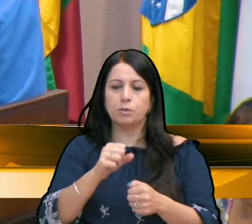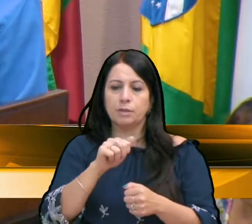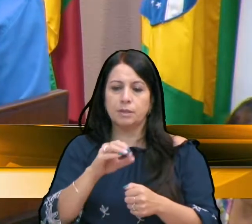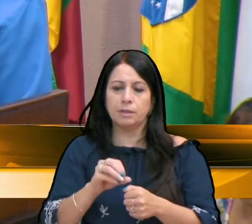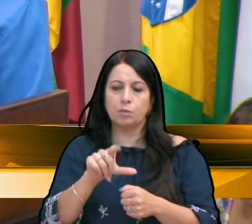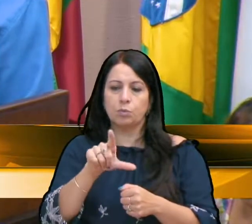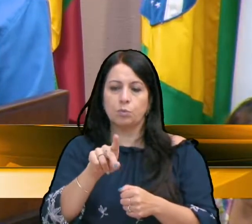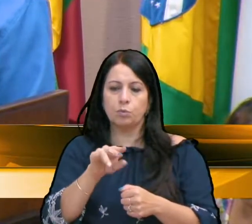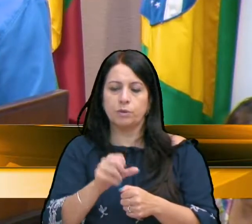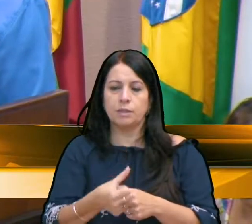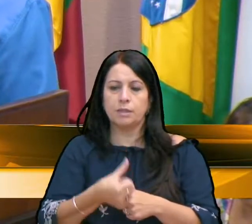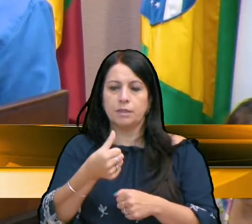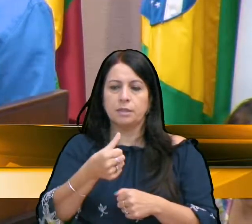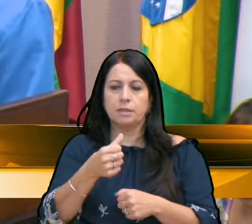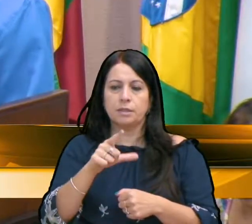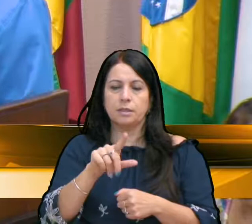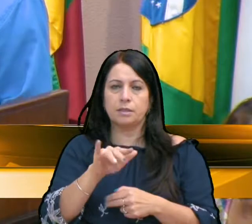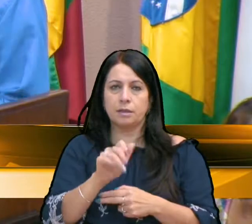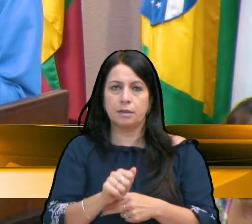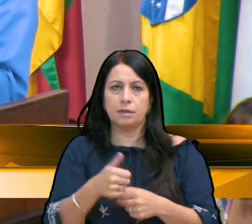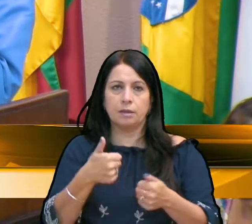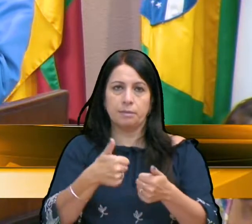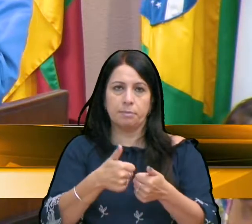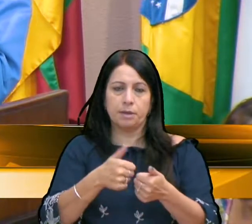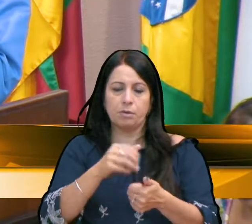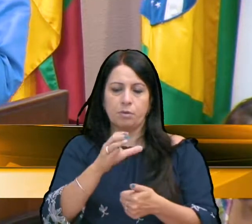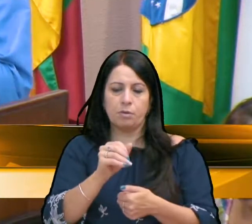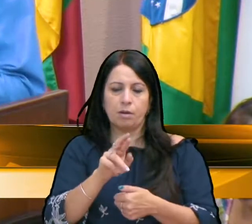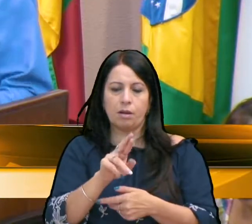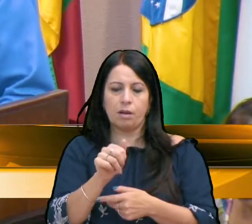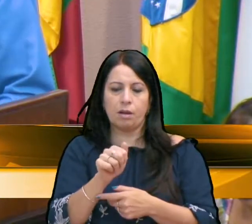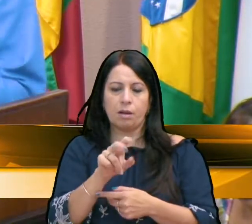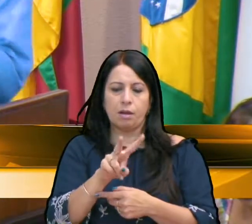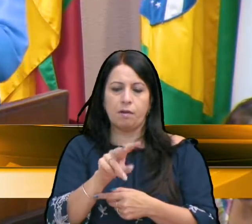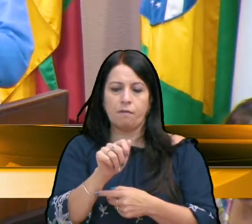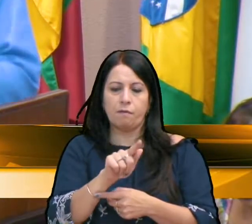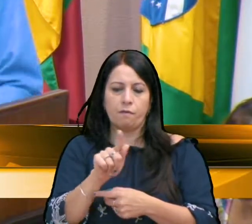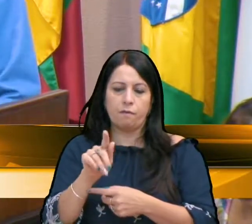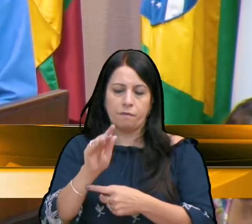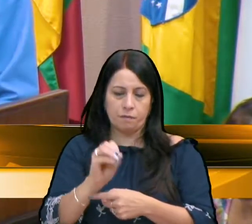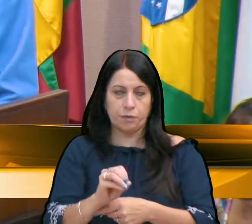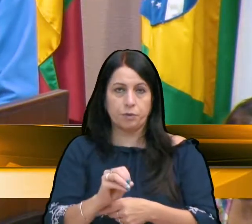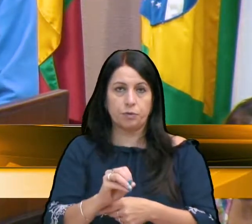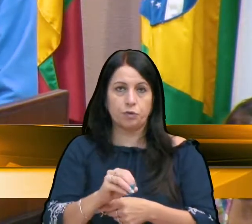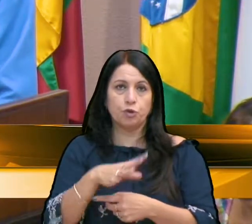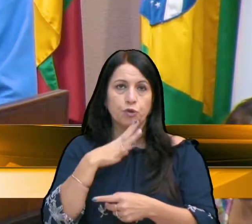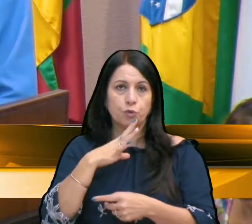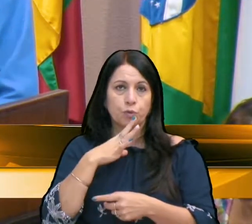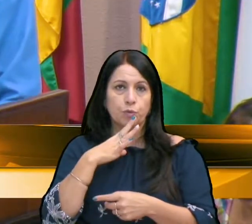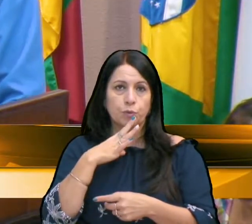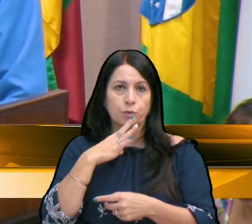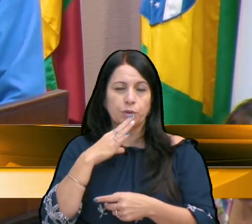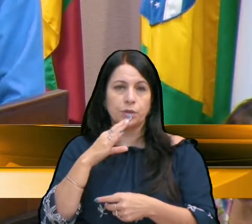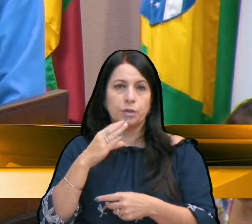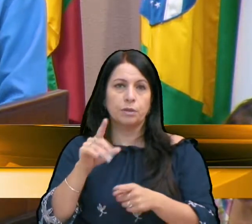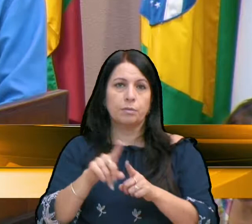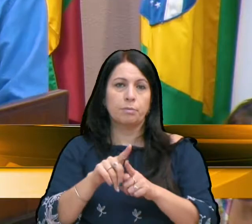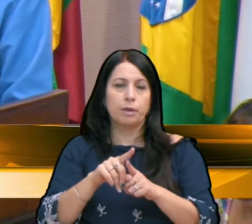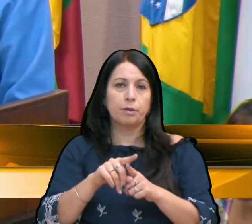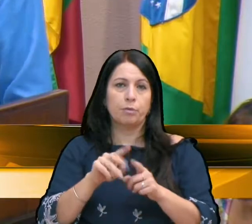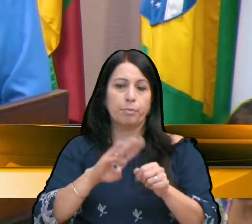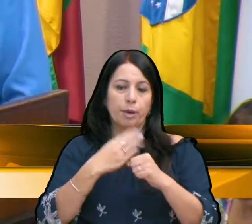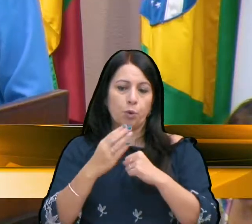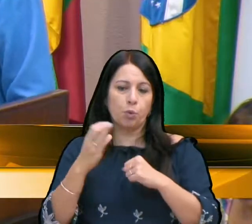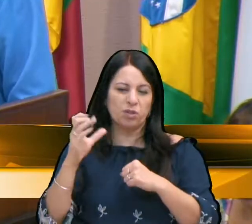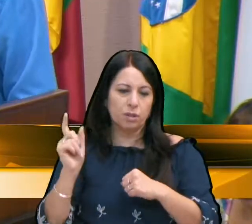até Caravaggio da Sexta Légua. Quem conhece, passa aqui para o Cruzeiro, vai São Luís e desce que vai